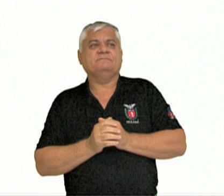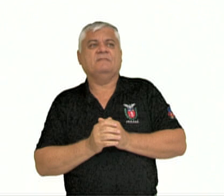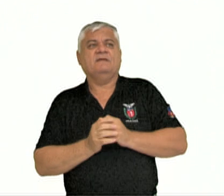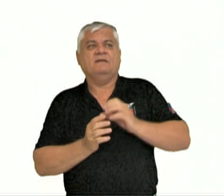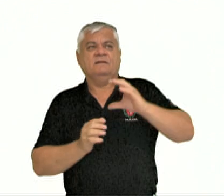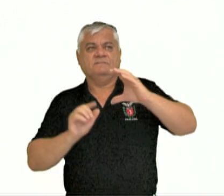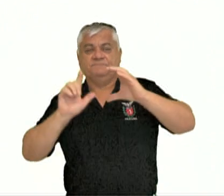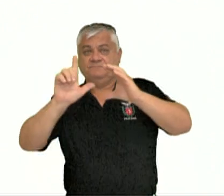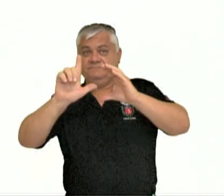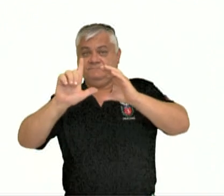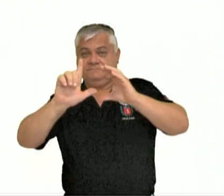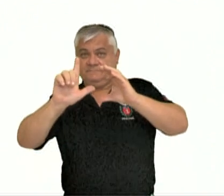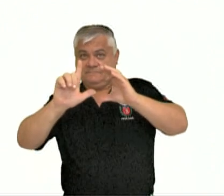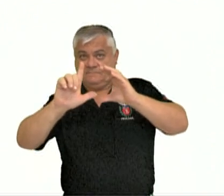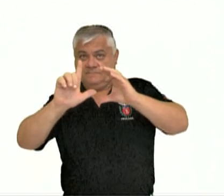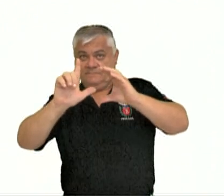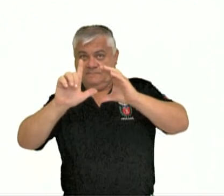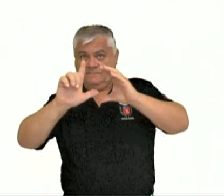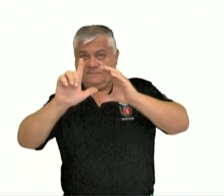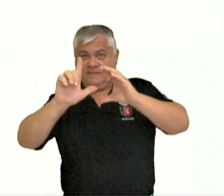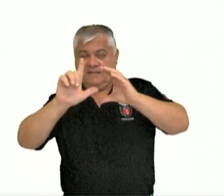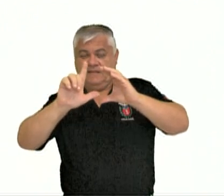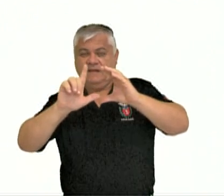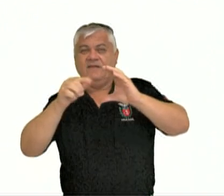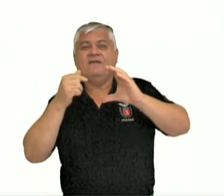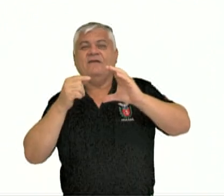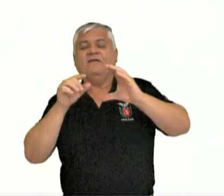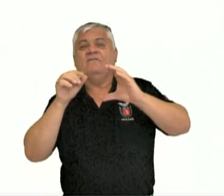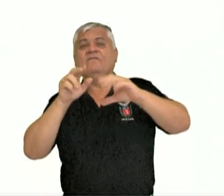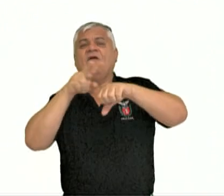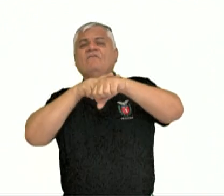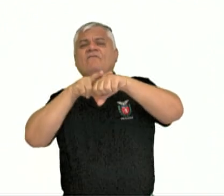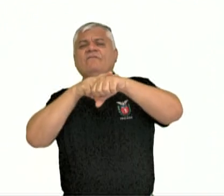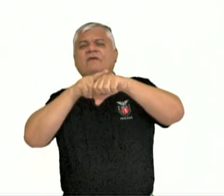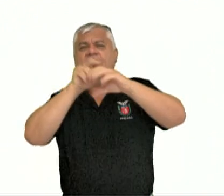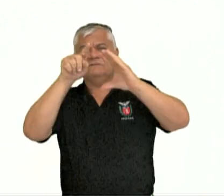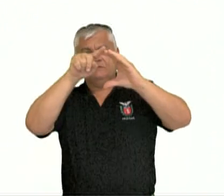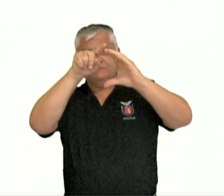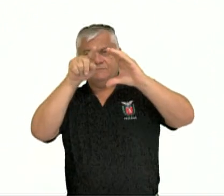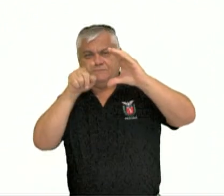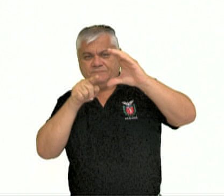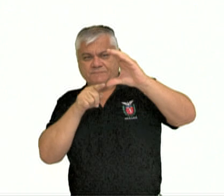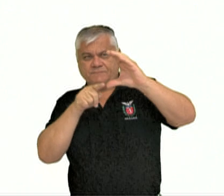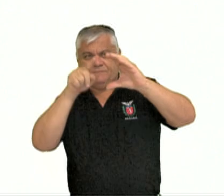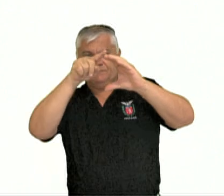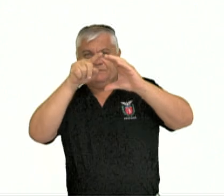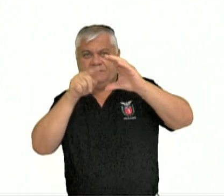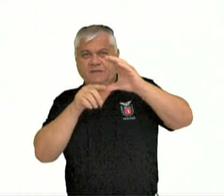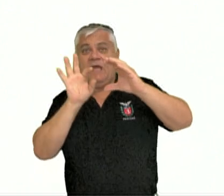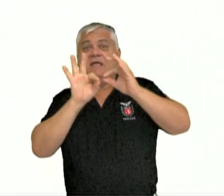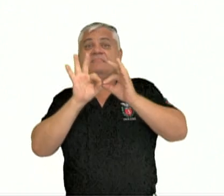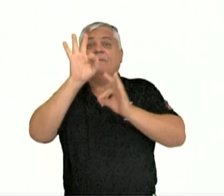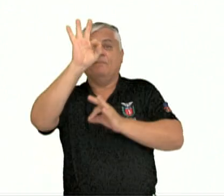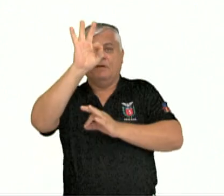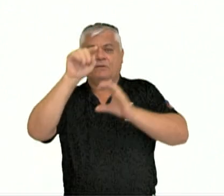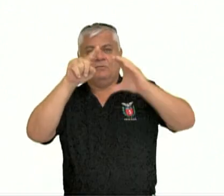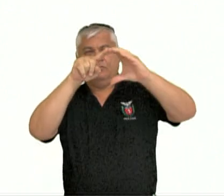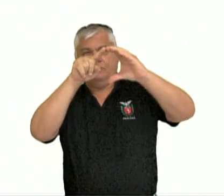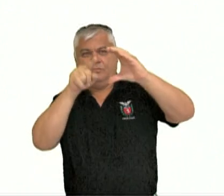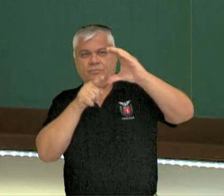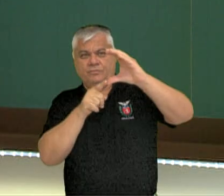L, que está aqui em verde, é o comprimento desse arco de circunferência, arco, que é um